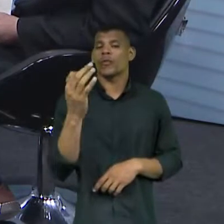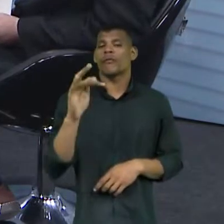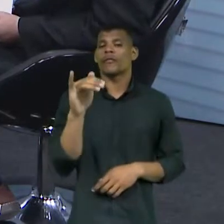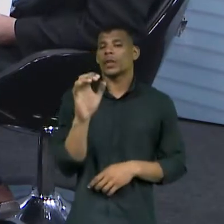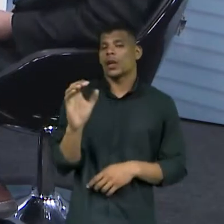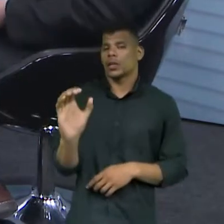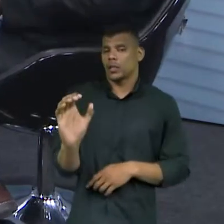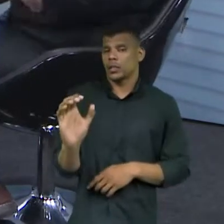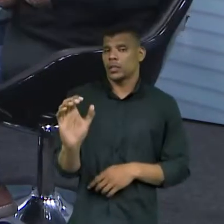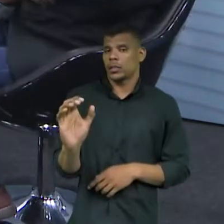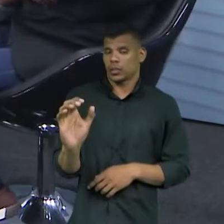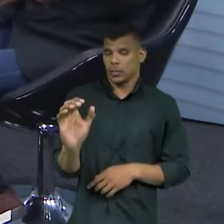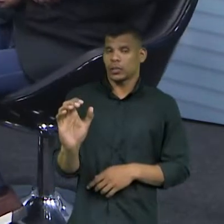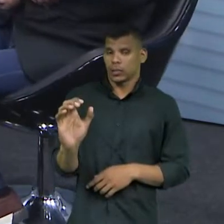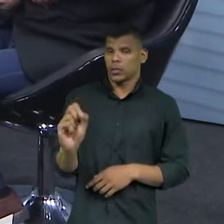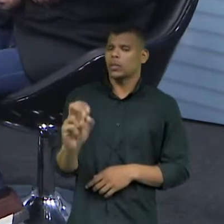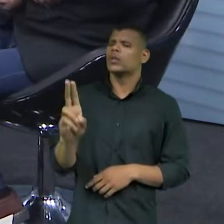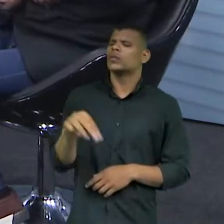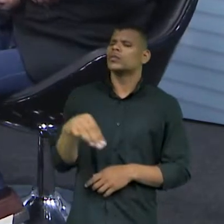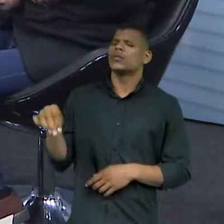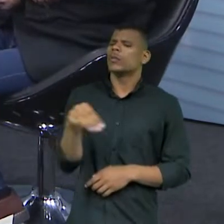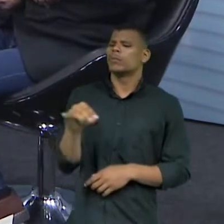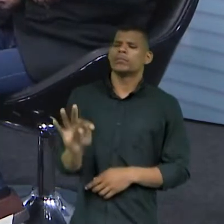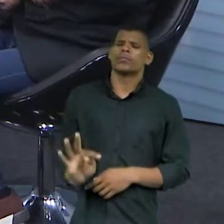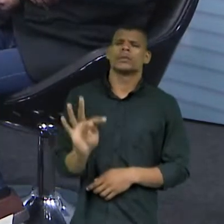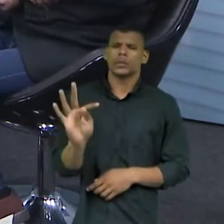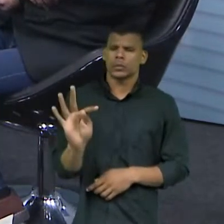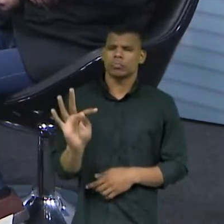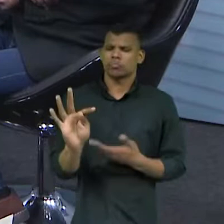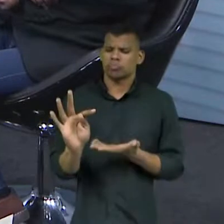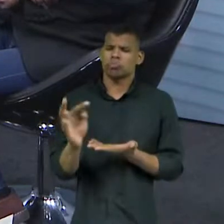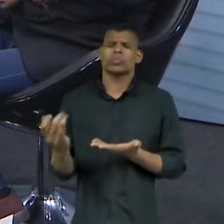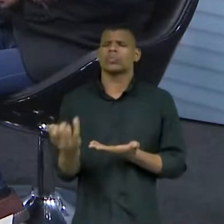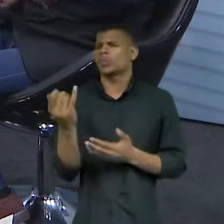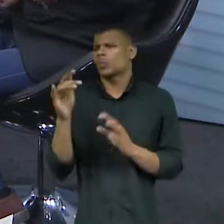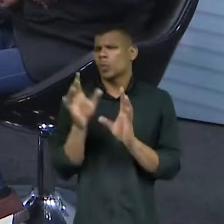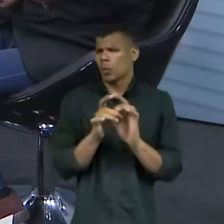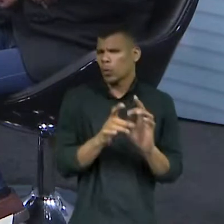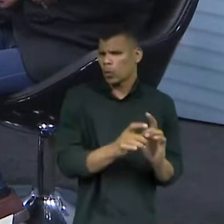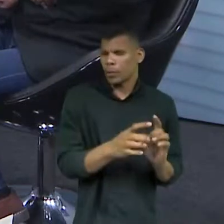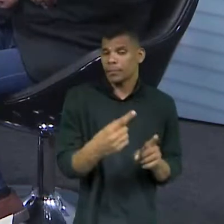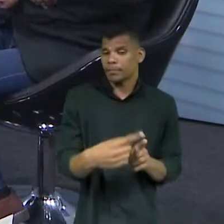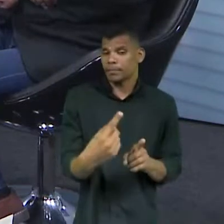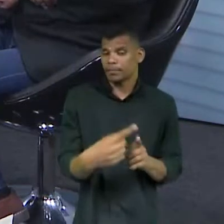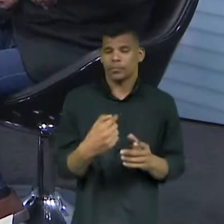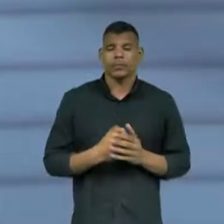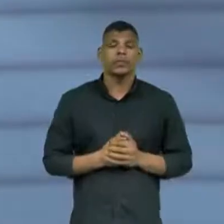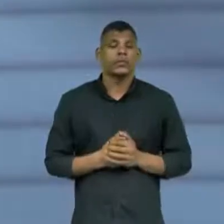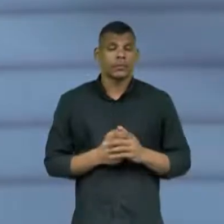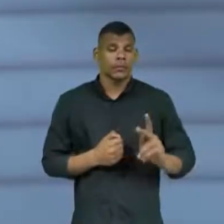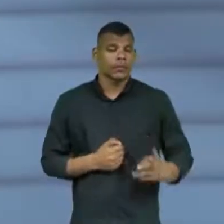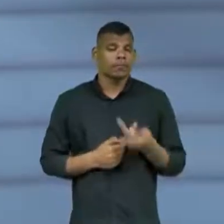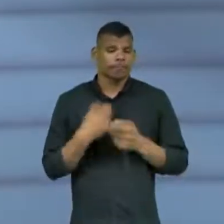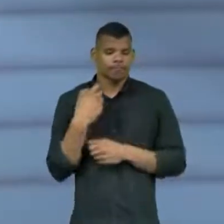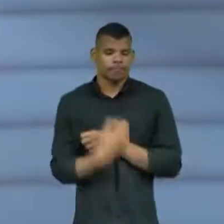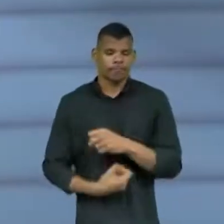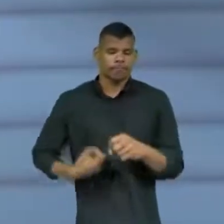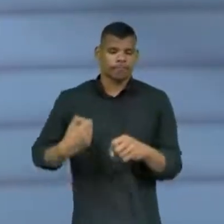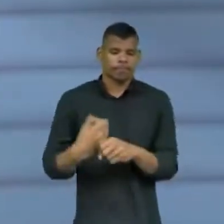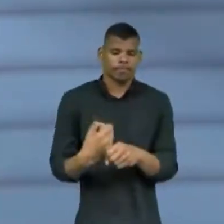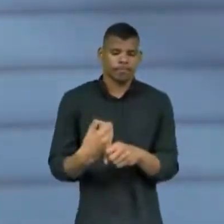Summit nesse contexto. Pronto. O FIEC Summit, ele é um evento que vai acontecer anualmente na